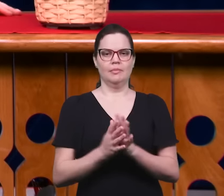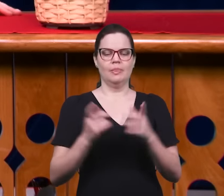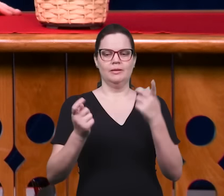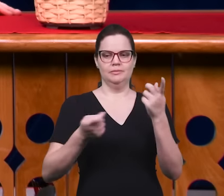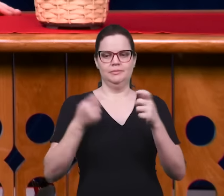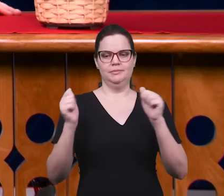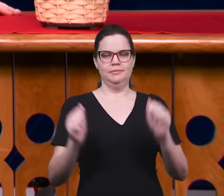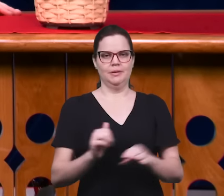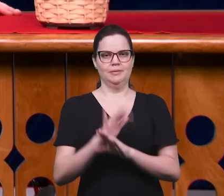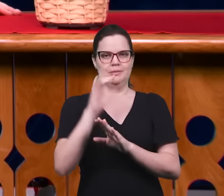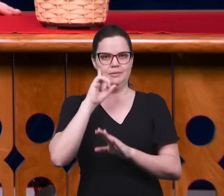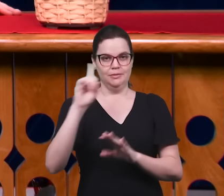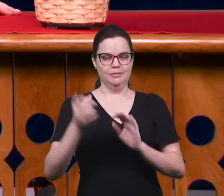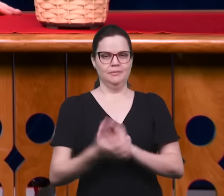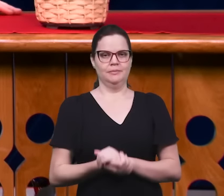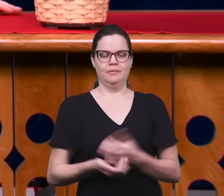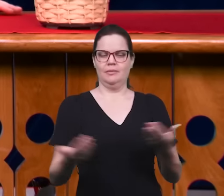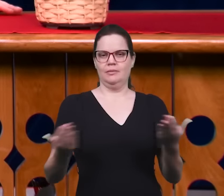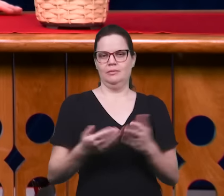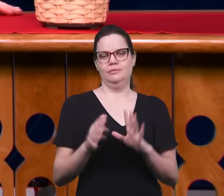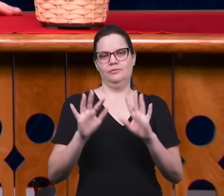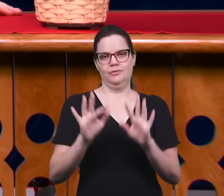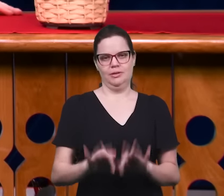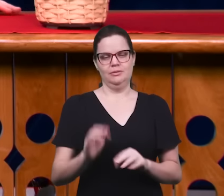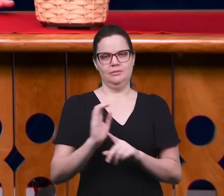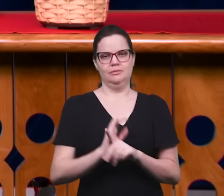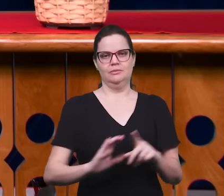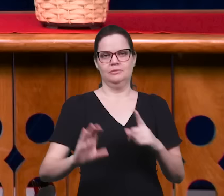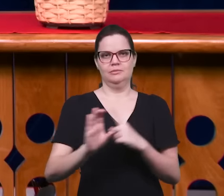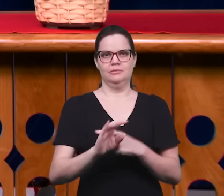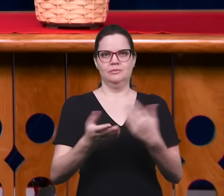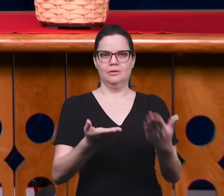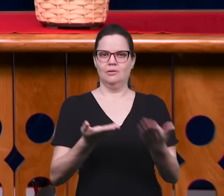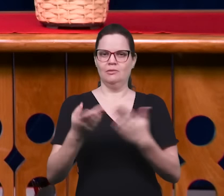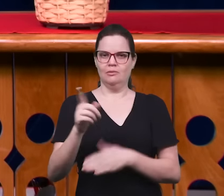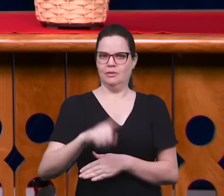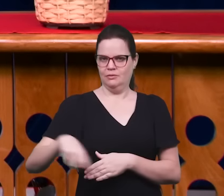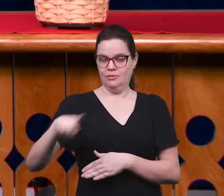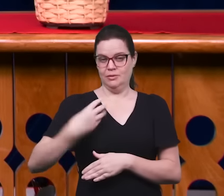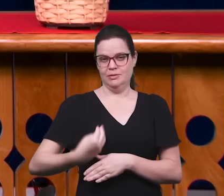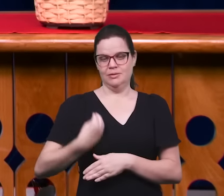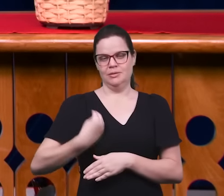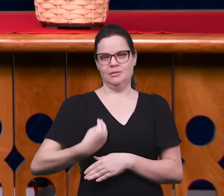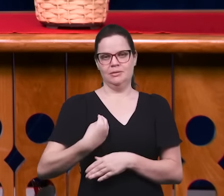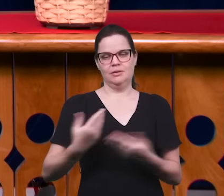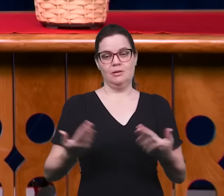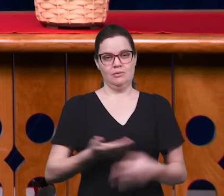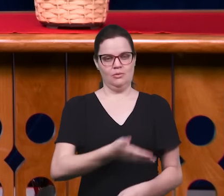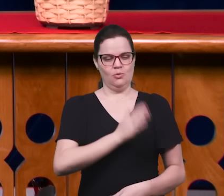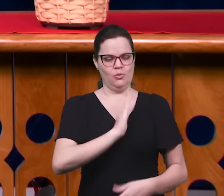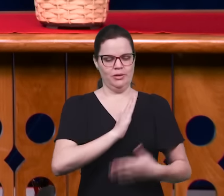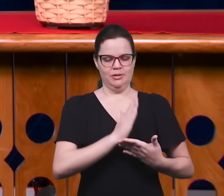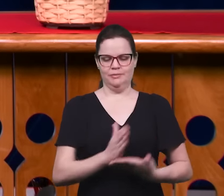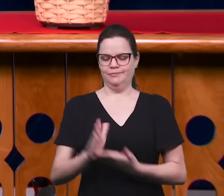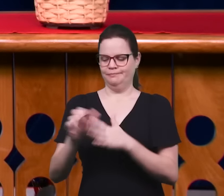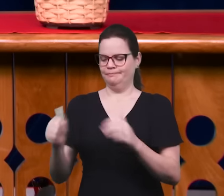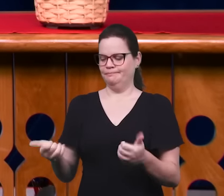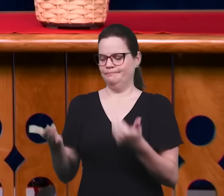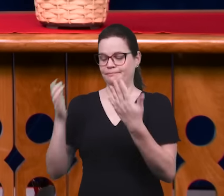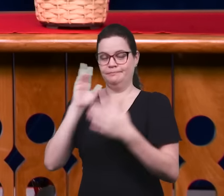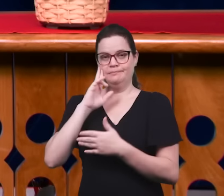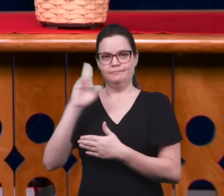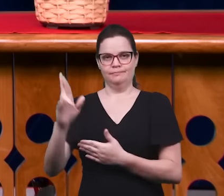Bendito seja o nome do Senhor. Nesta hora iremos encerrar este culto. Convido a você a colocar o seu coração diante do Senhor